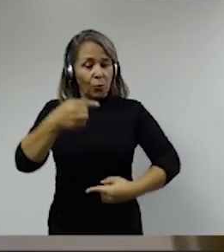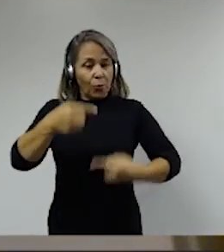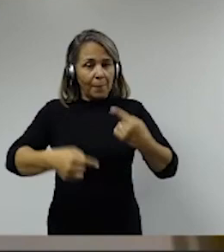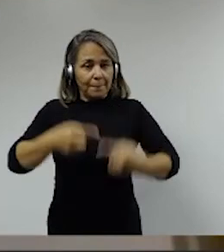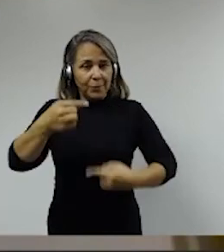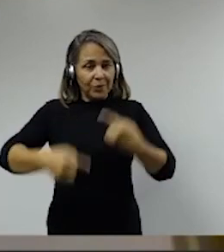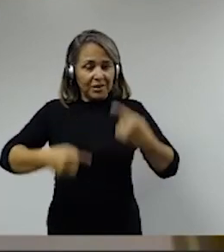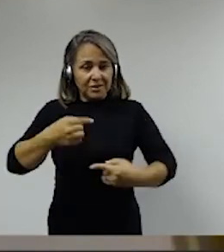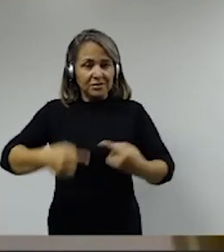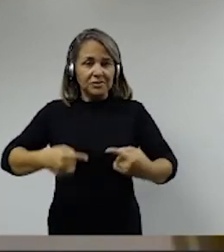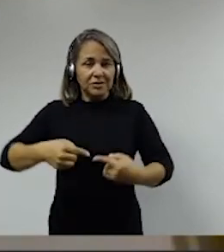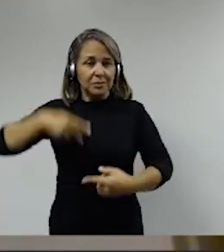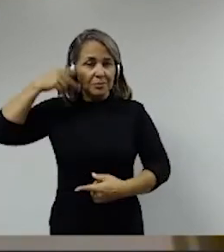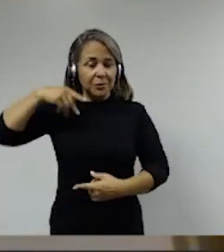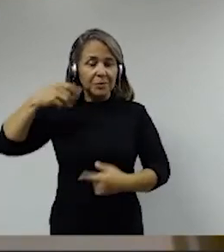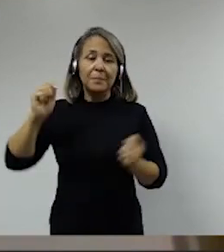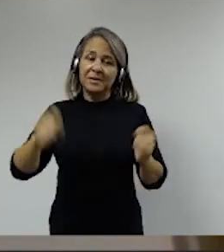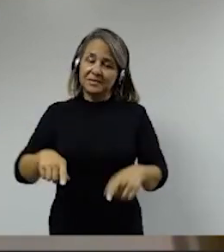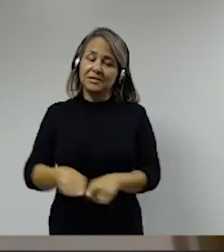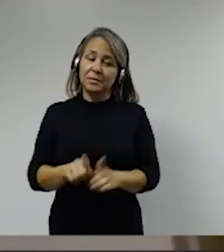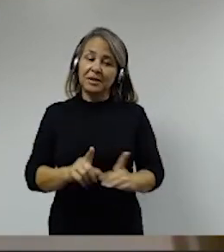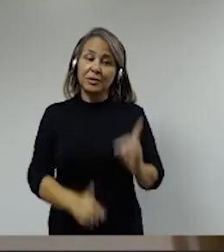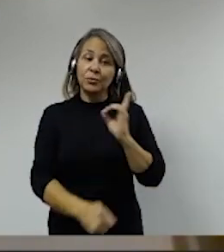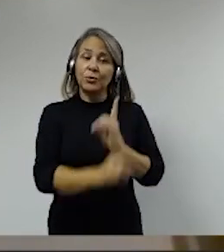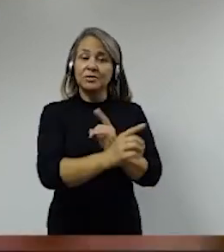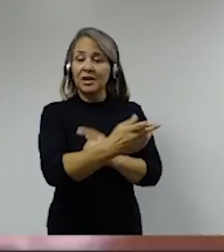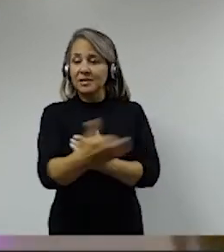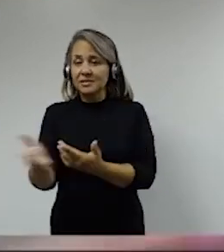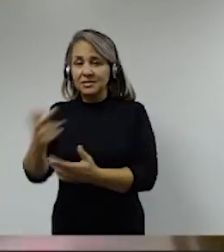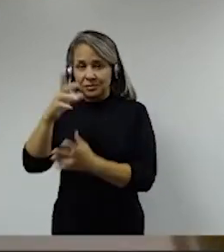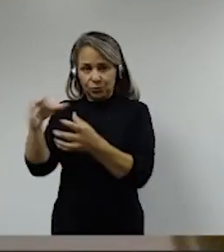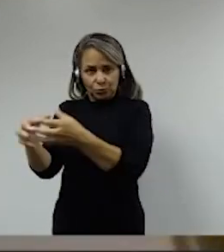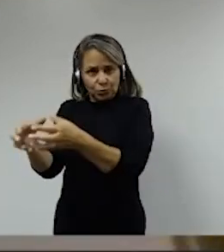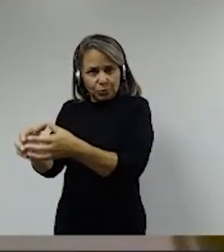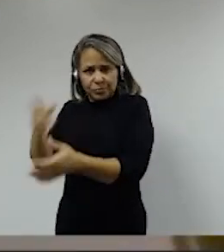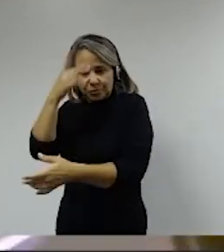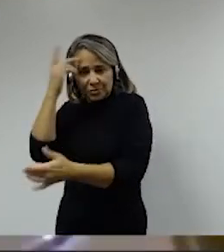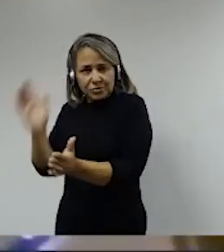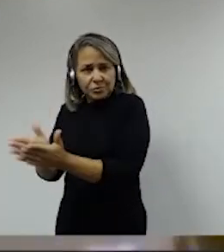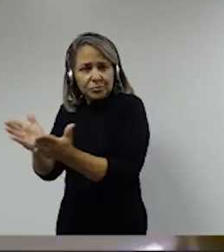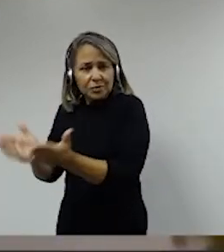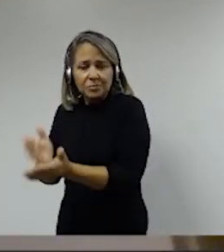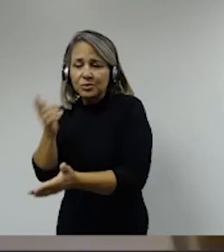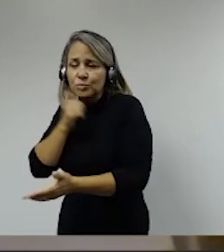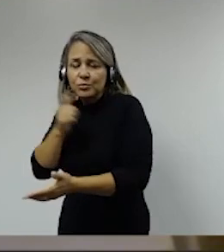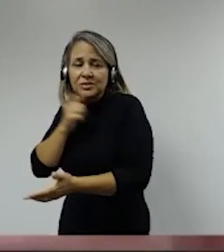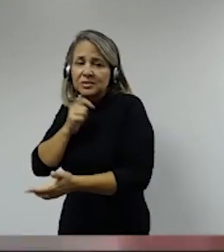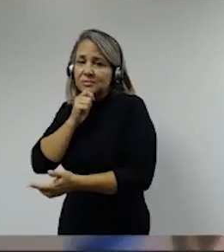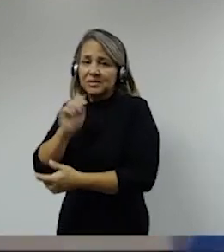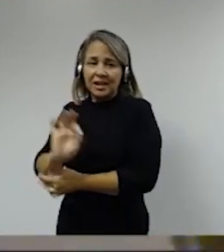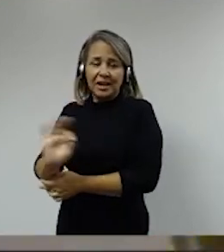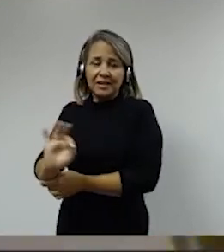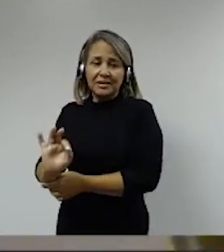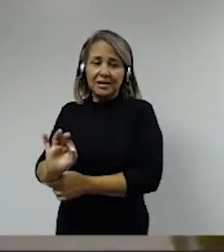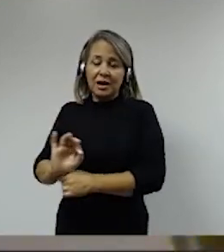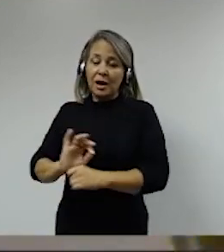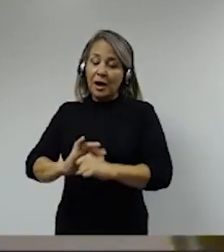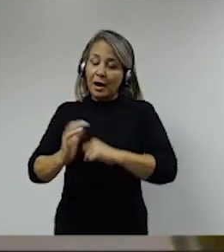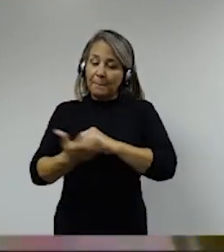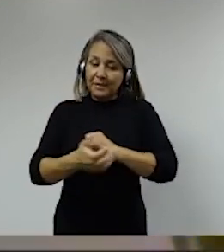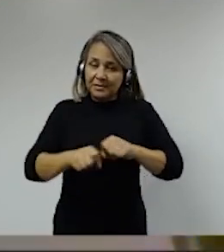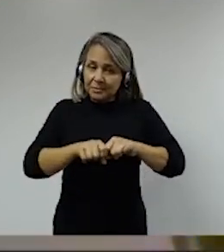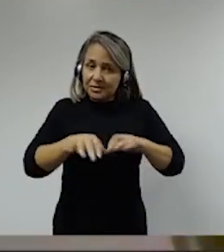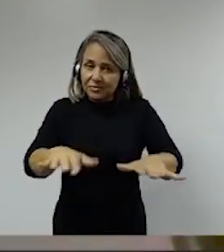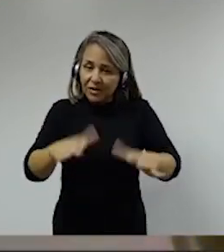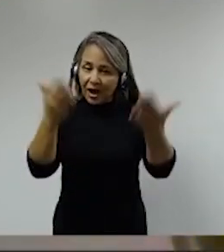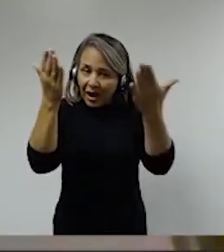precisa atingir essas pessoas, né? E a lei Aldir Blanc e tal é uma lei emergencial, né? A pandemia uma hora acaba, né?